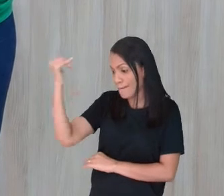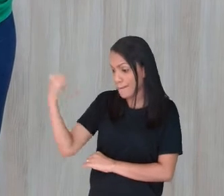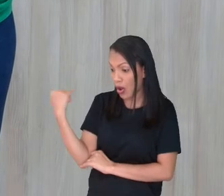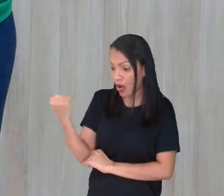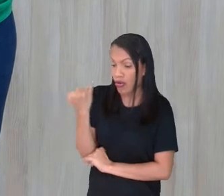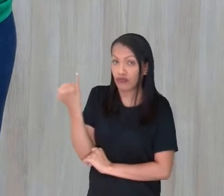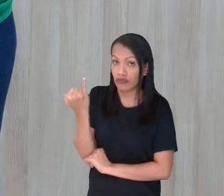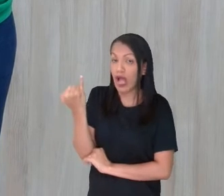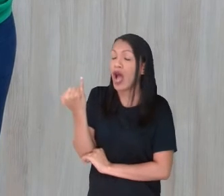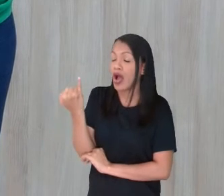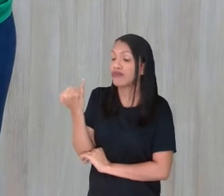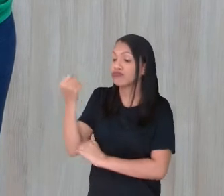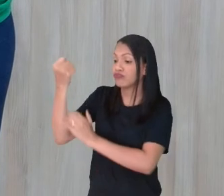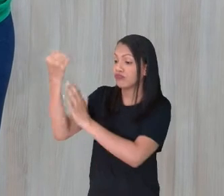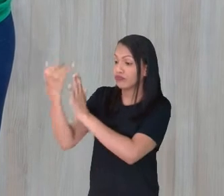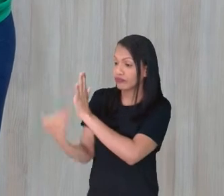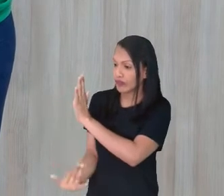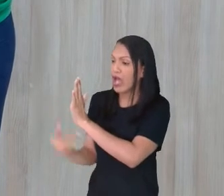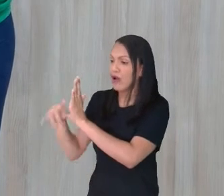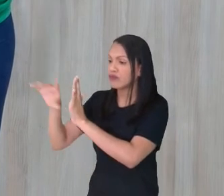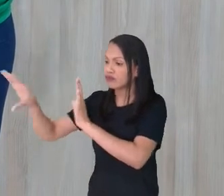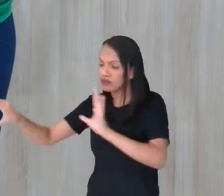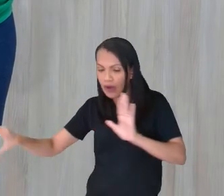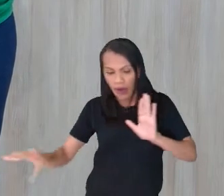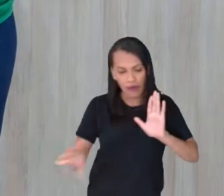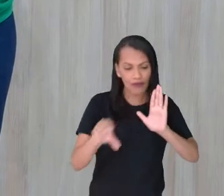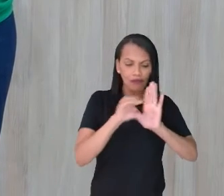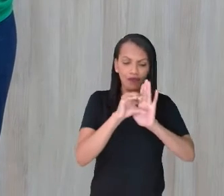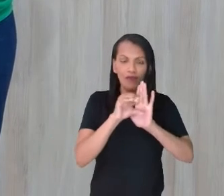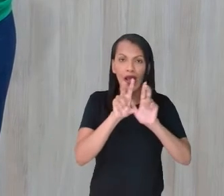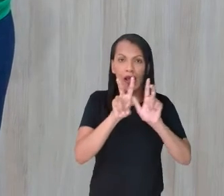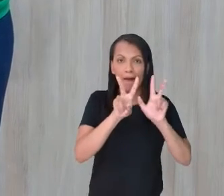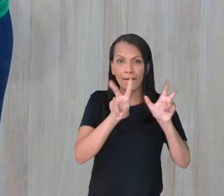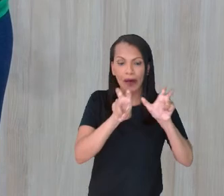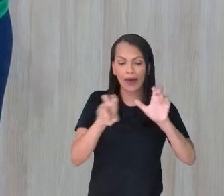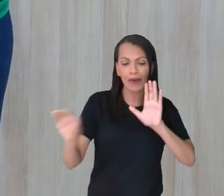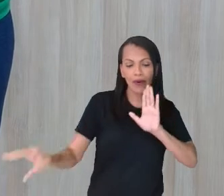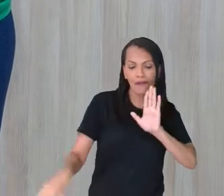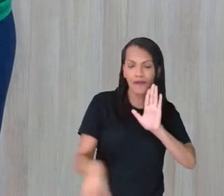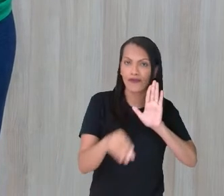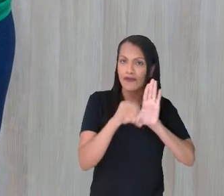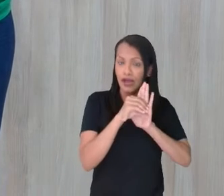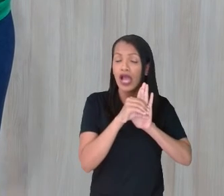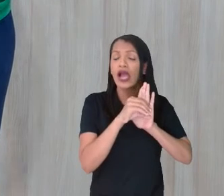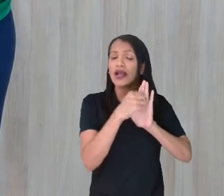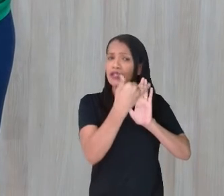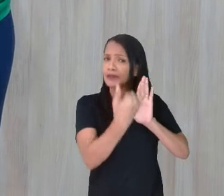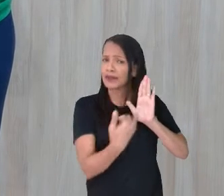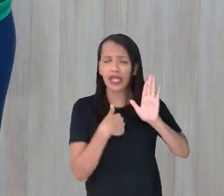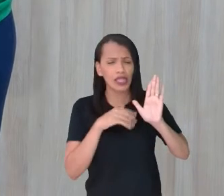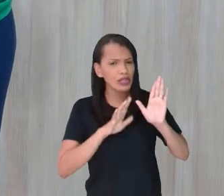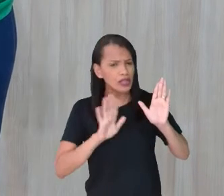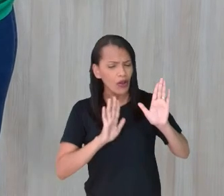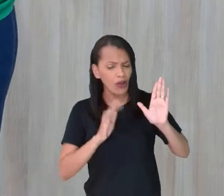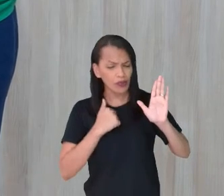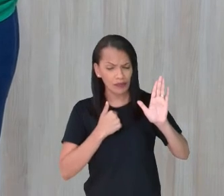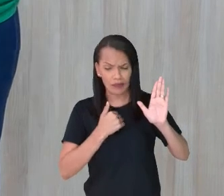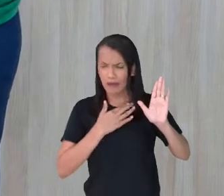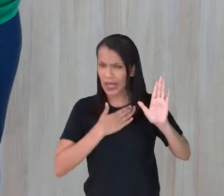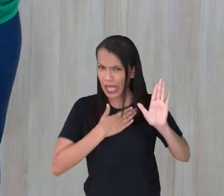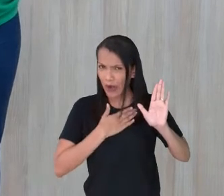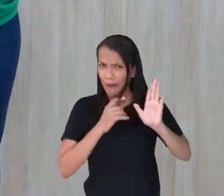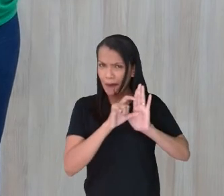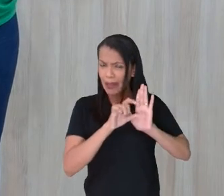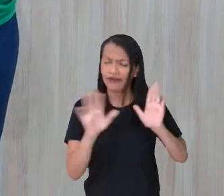assunto e traz para o nosso texto, coloca aí entre aspas, fala que não é nosso, é de um